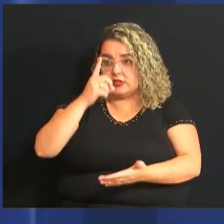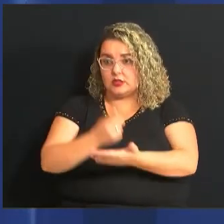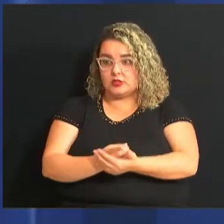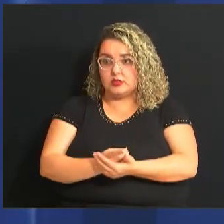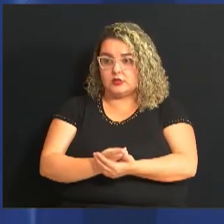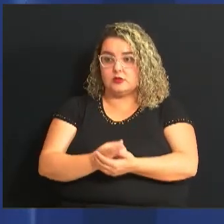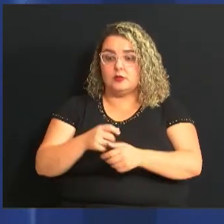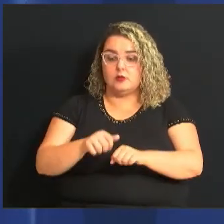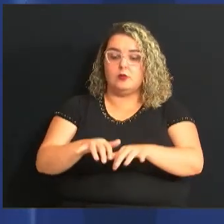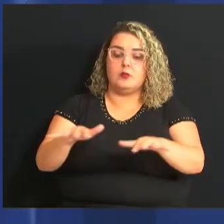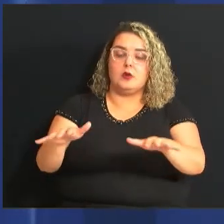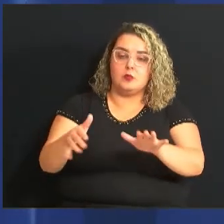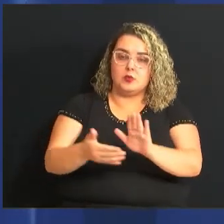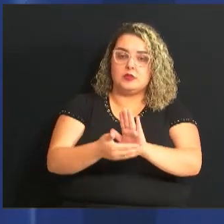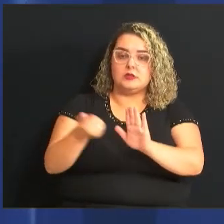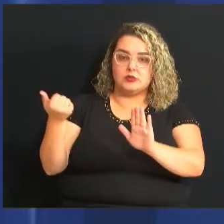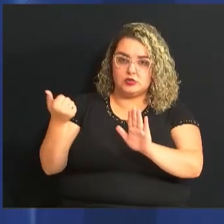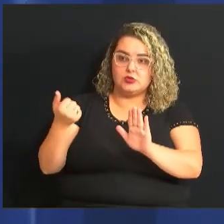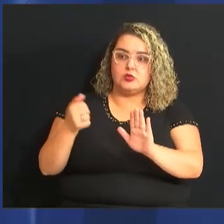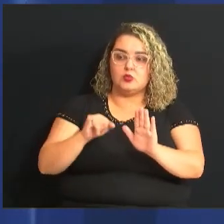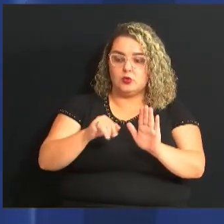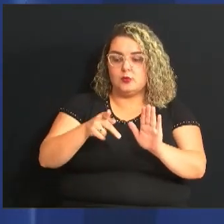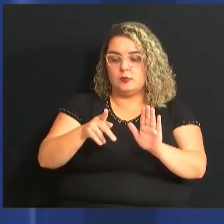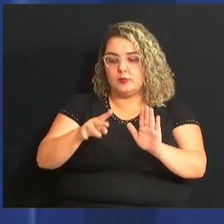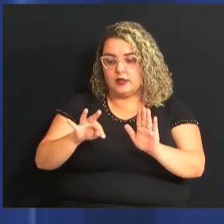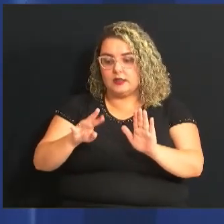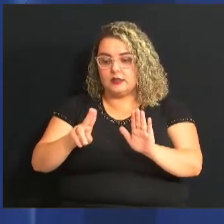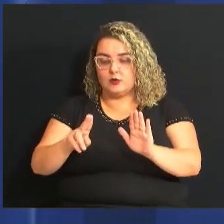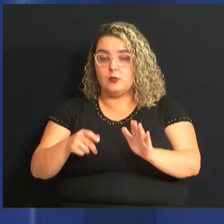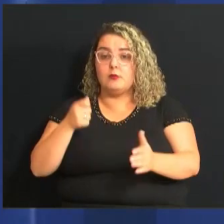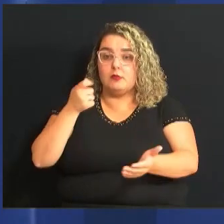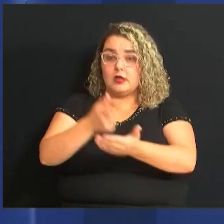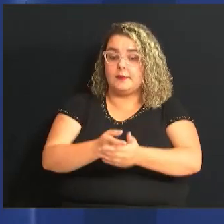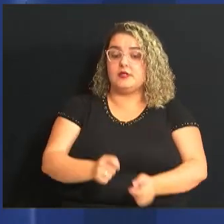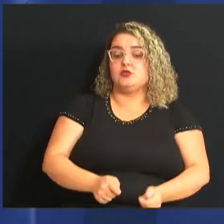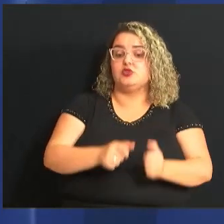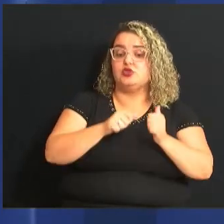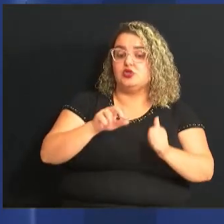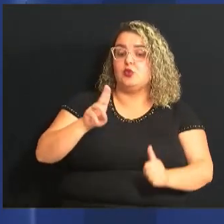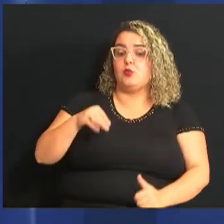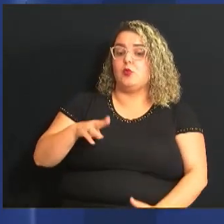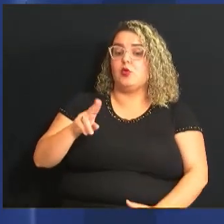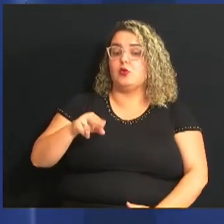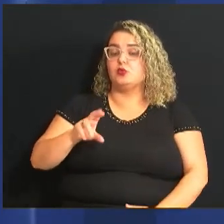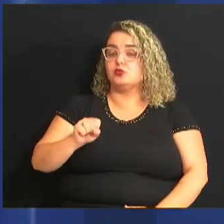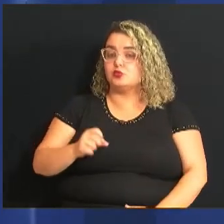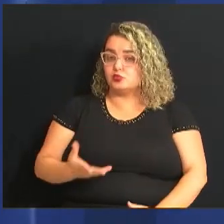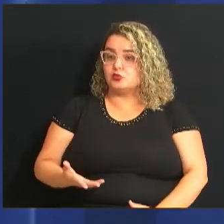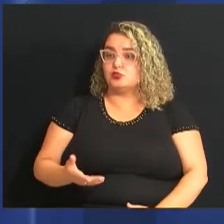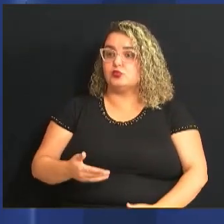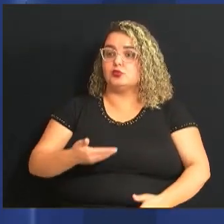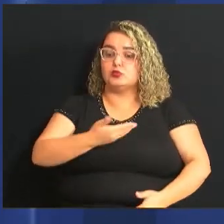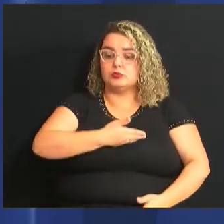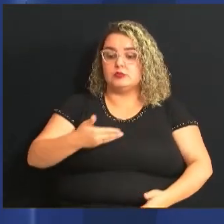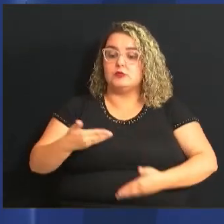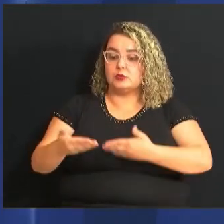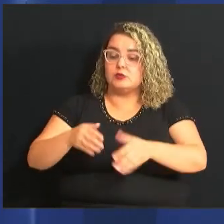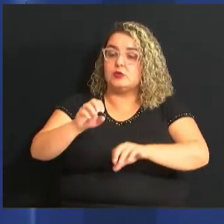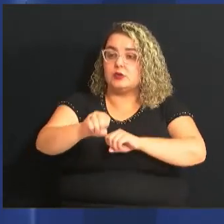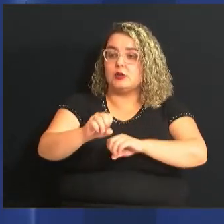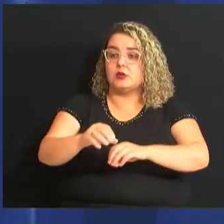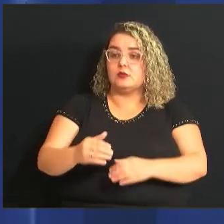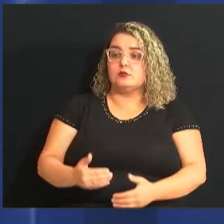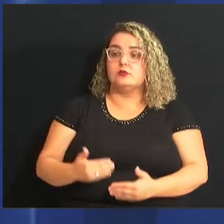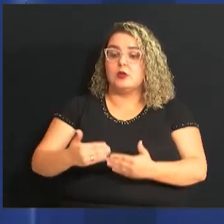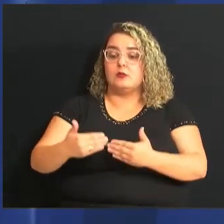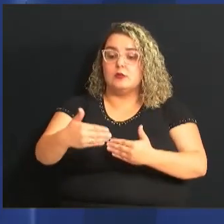de isenção do IPTU, pagamento de bônus para servidores municipais da educação e a prorrogação do